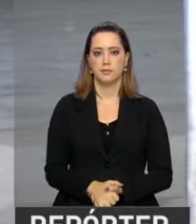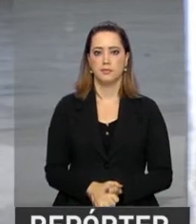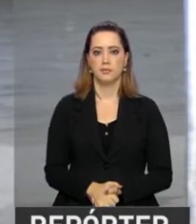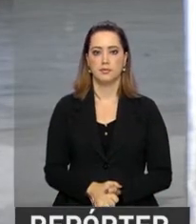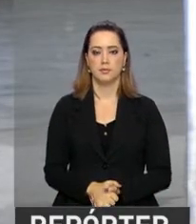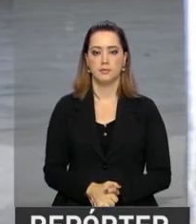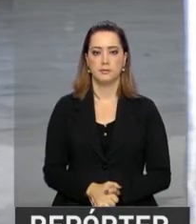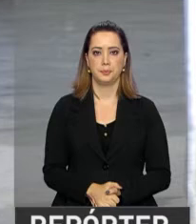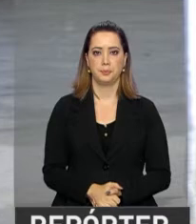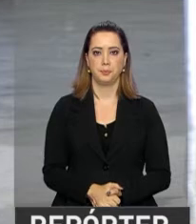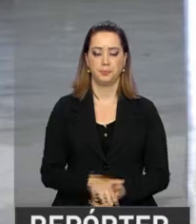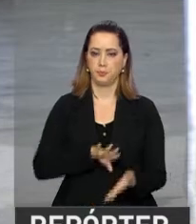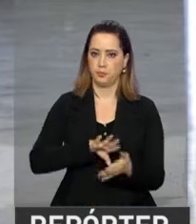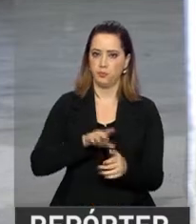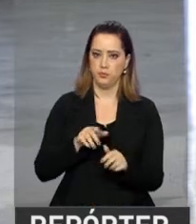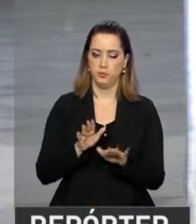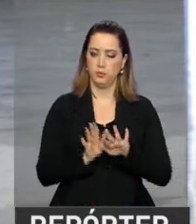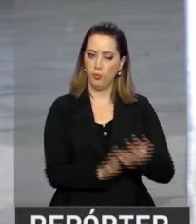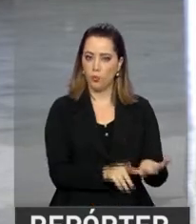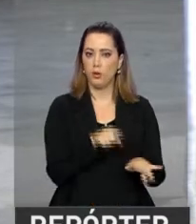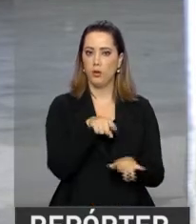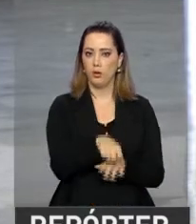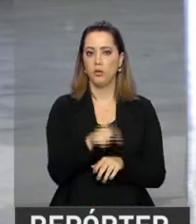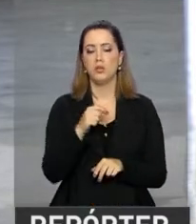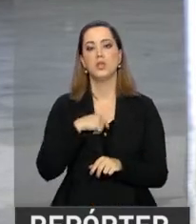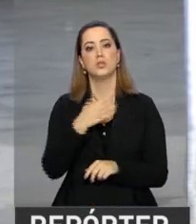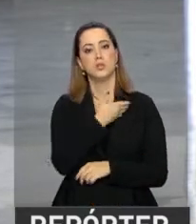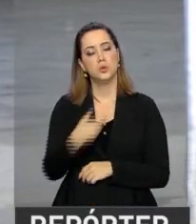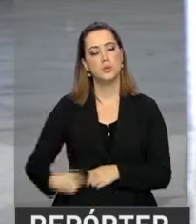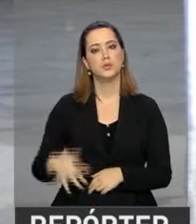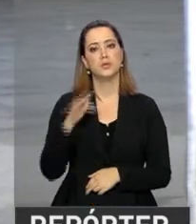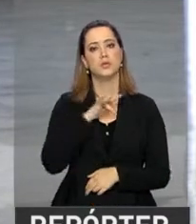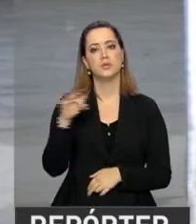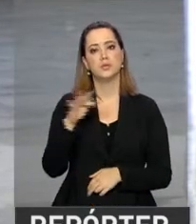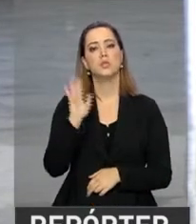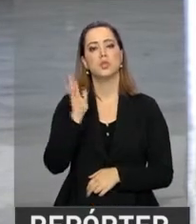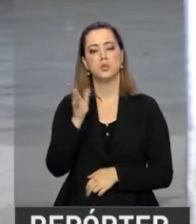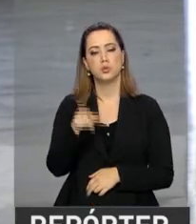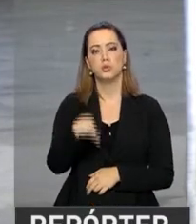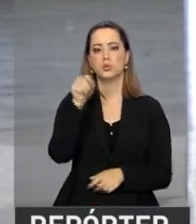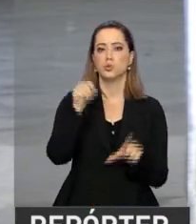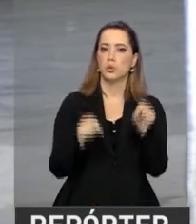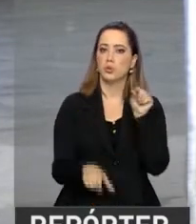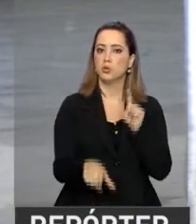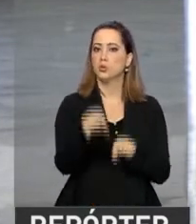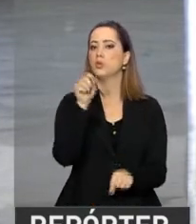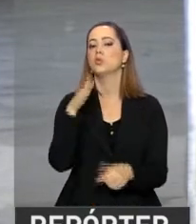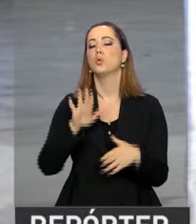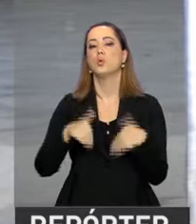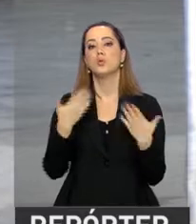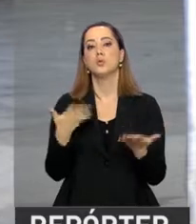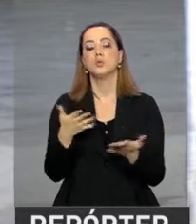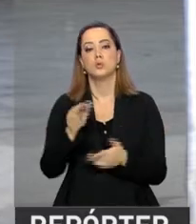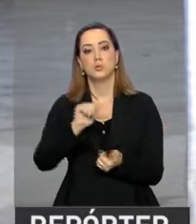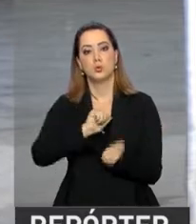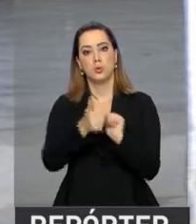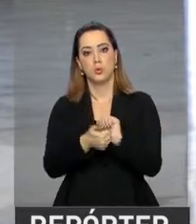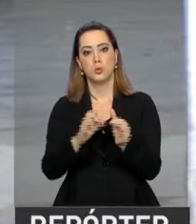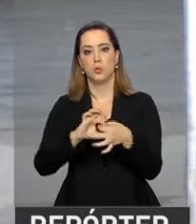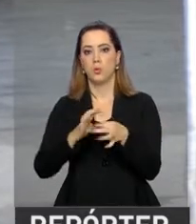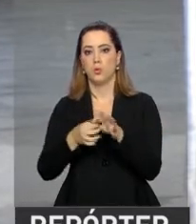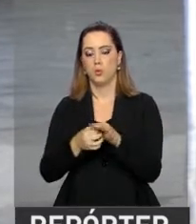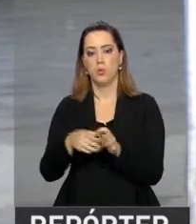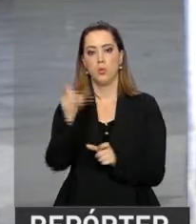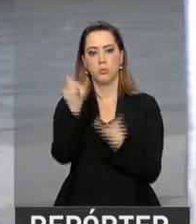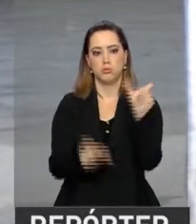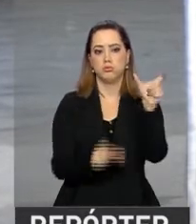Bom, mudando um pouco de assunto, o governo federal definiu os esportistas que vão ser contemplados com o Bolsa Atleta no exercício